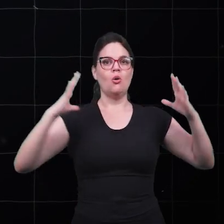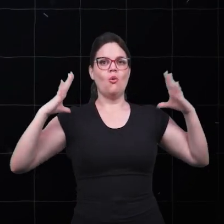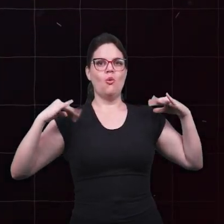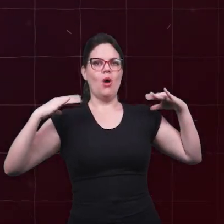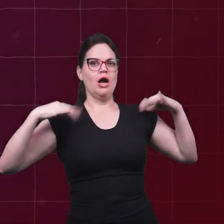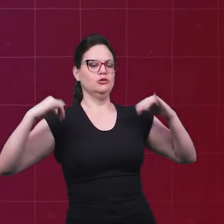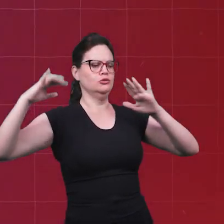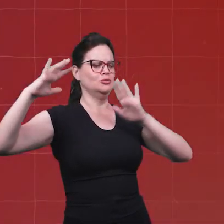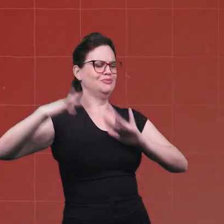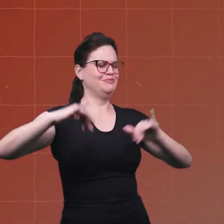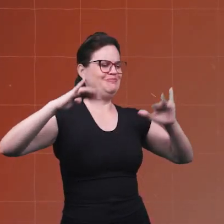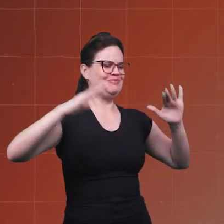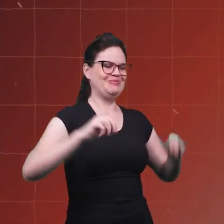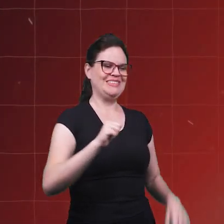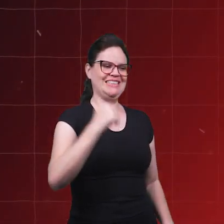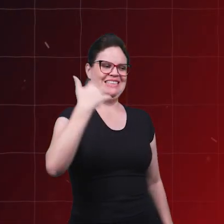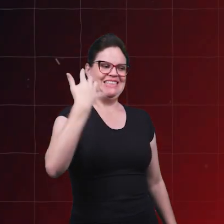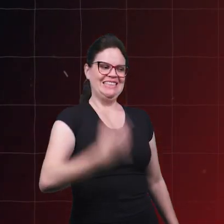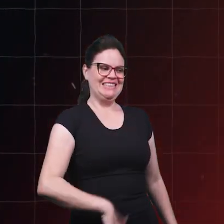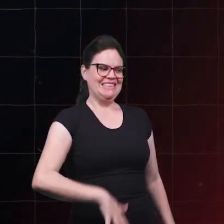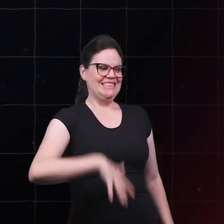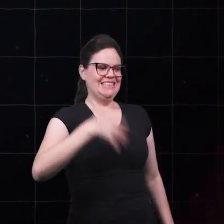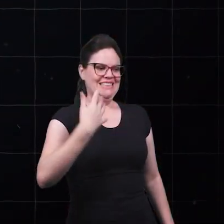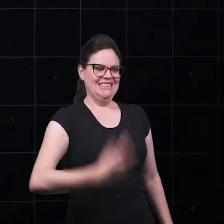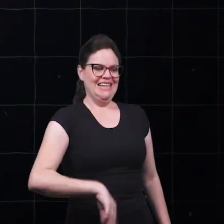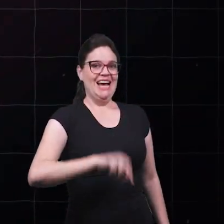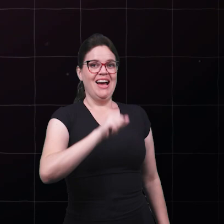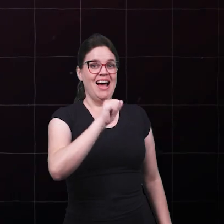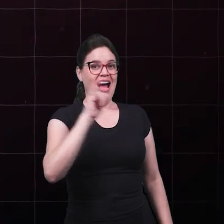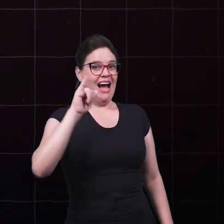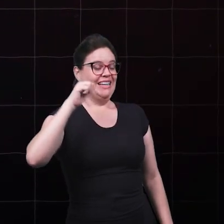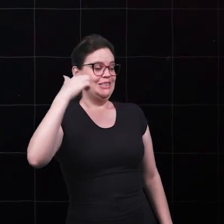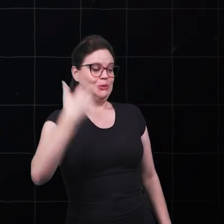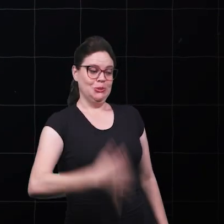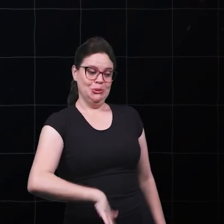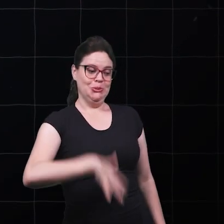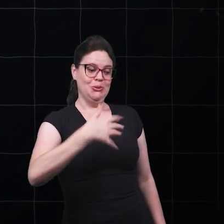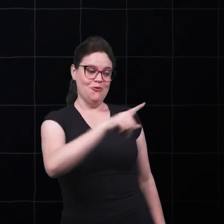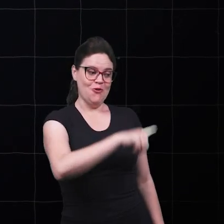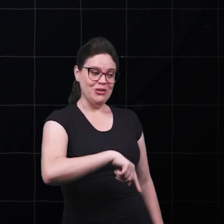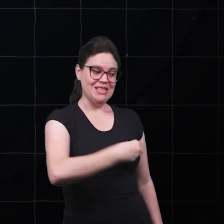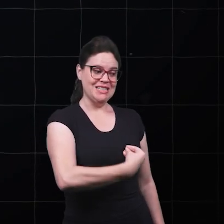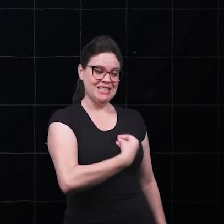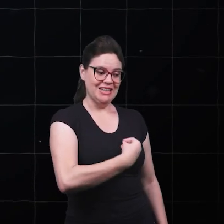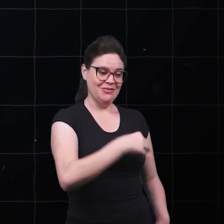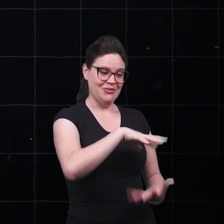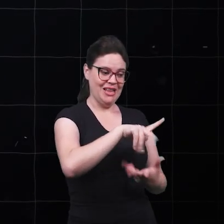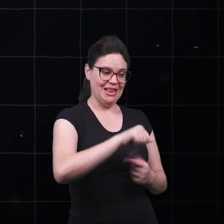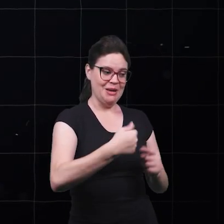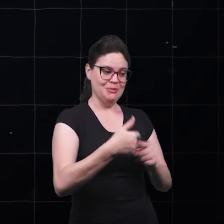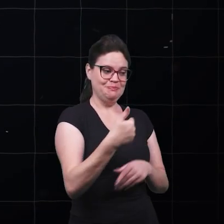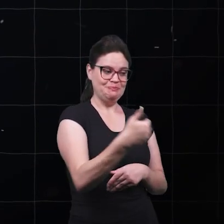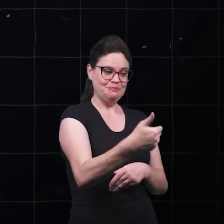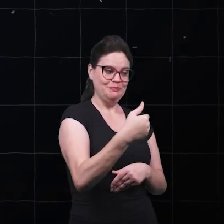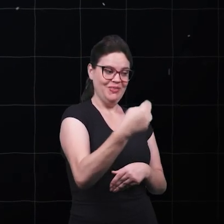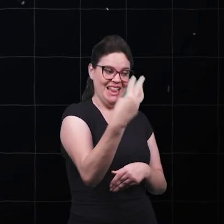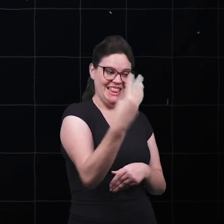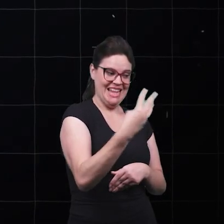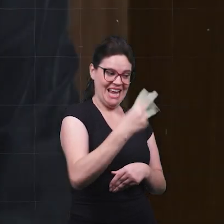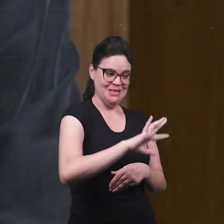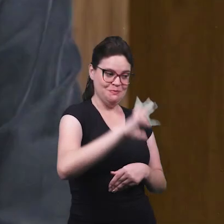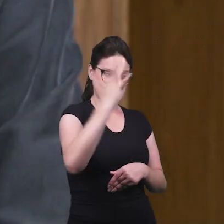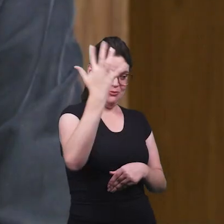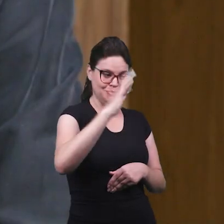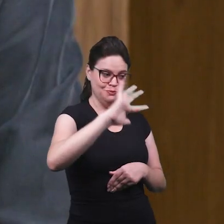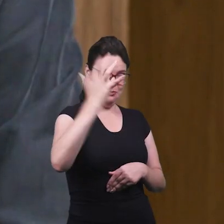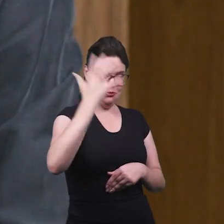terra, por causa das outras vozes das trombetas dos 3 anjos que hão de ainda tocar.